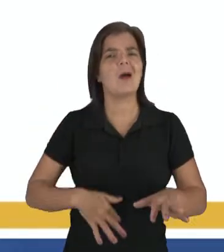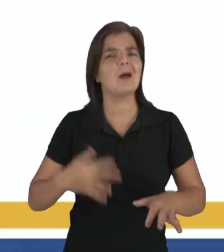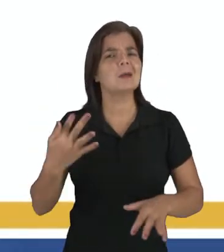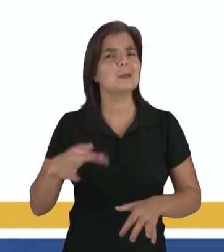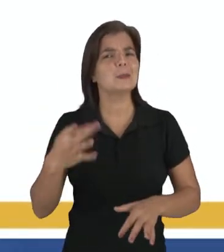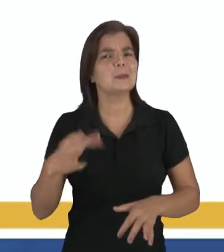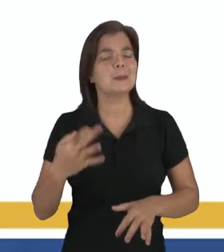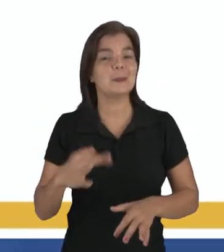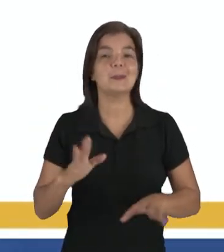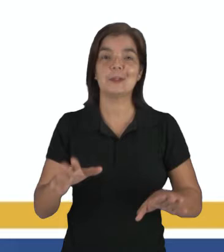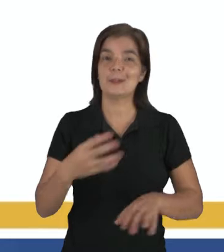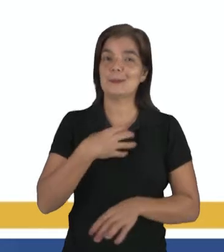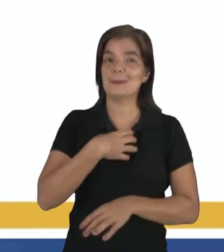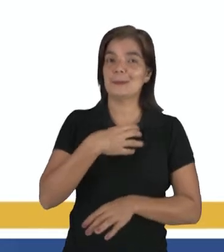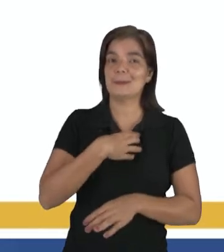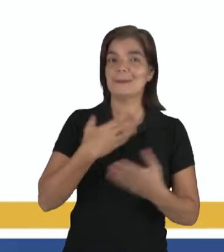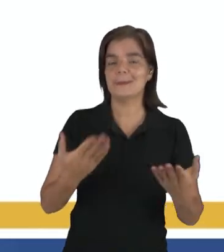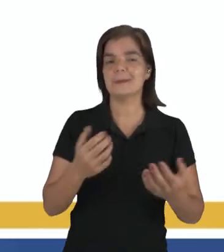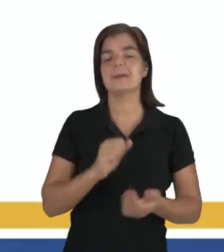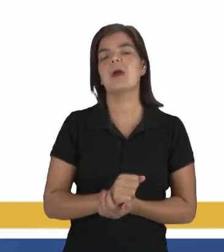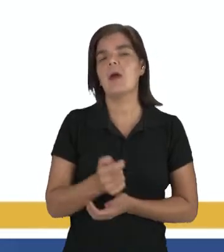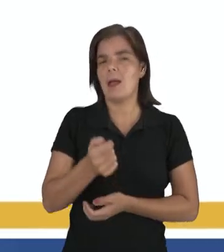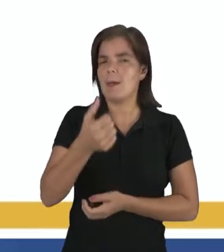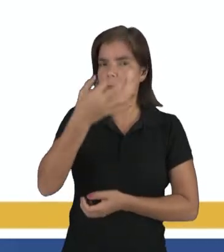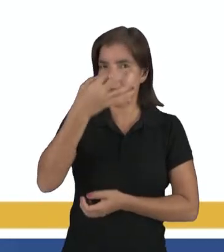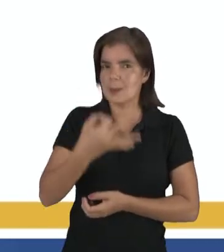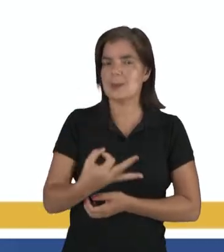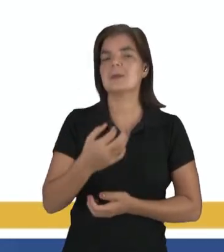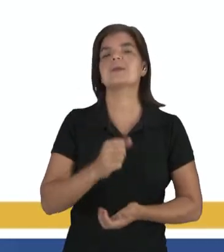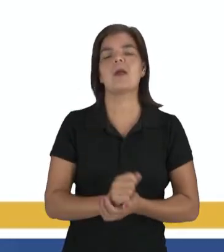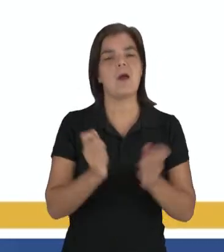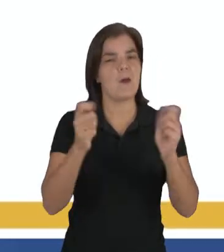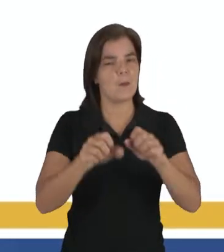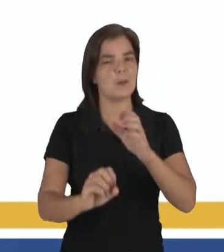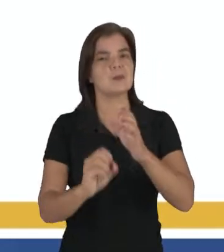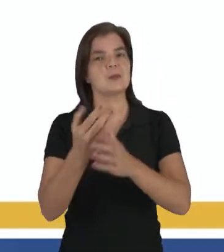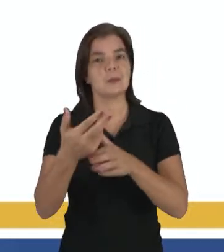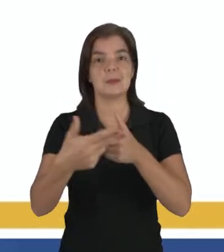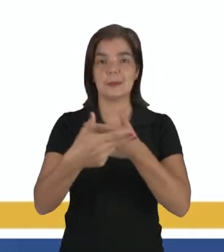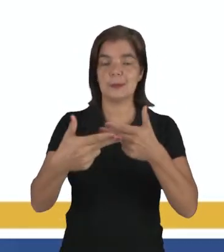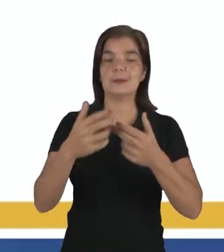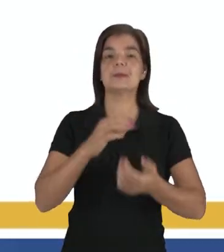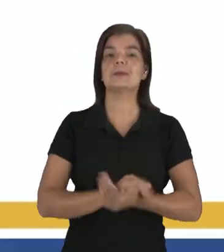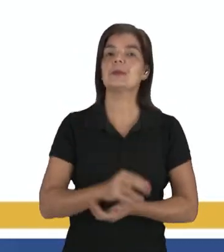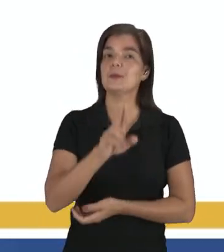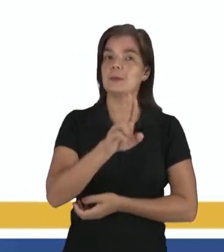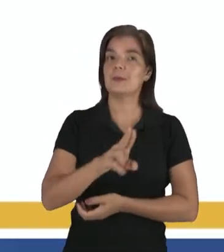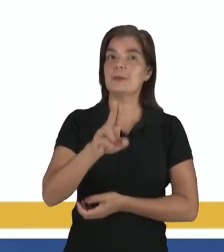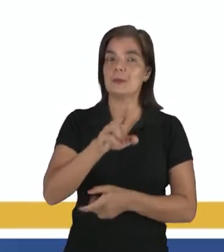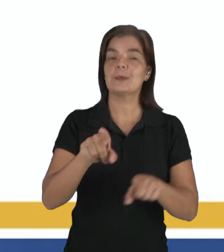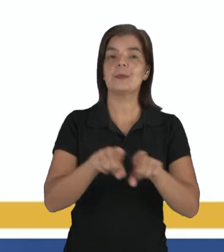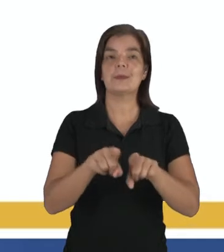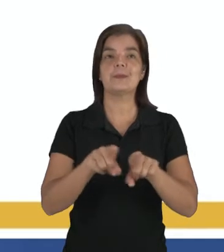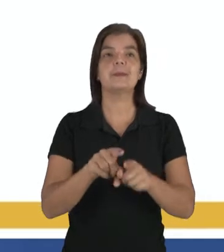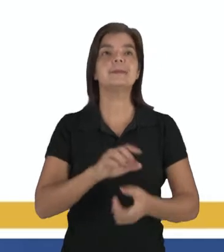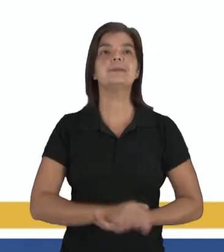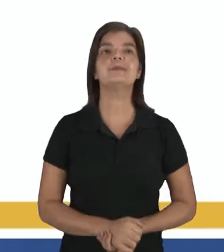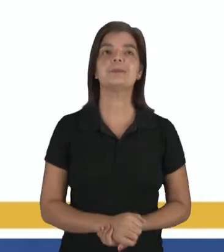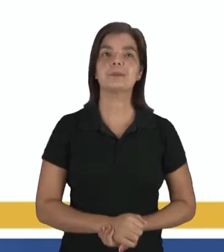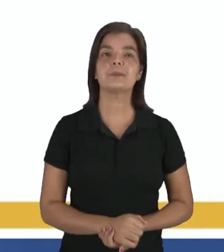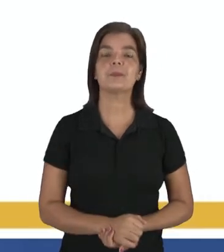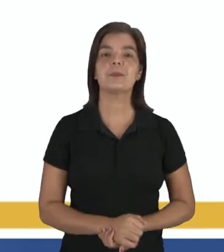dores, eu estou tendo os sinais, né? Então, é quase certeza. A probabilidade de acontecer é alta. Eu vou usar o going to,